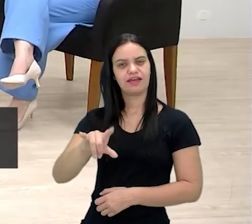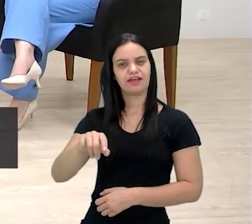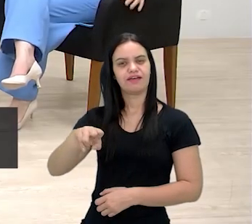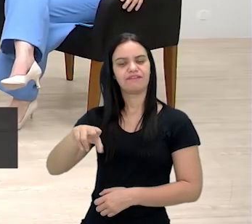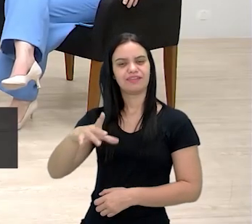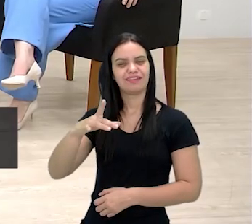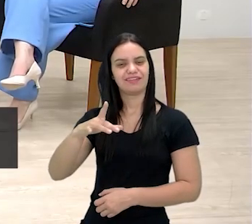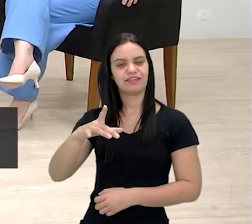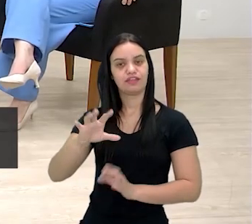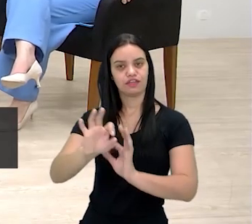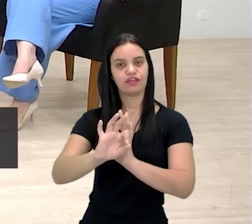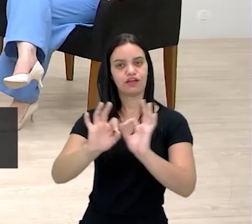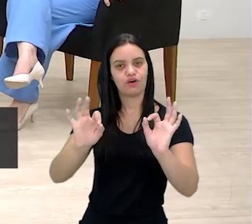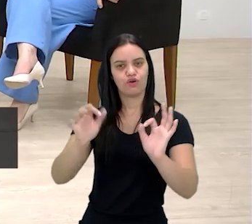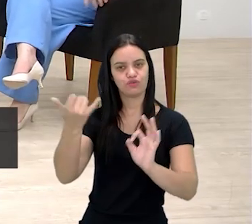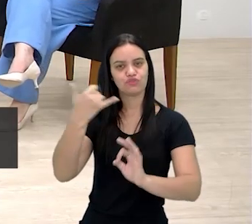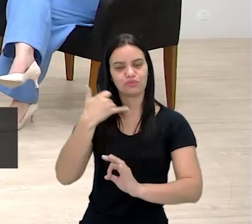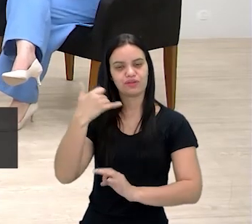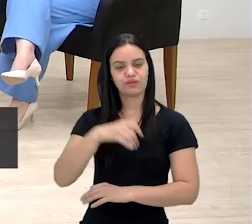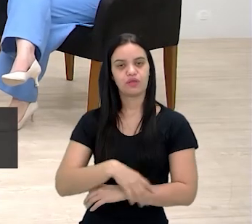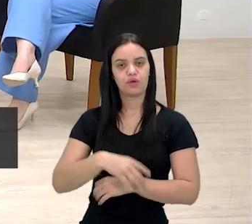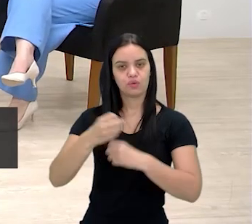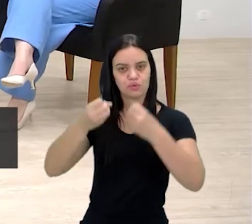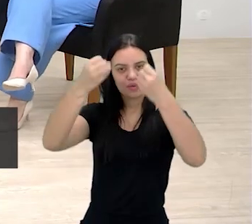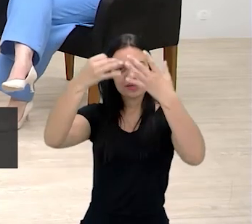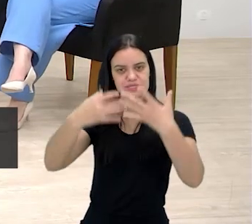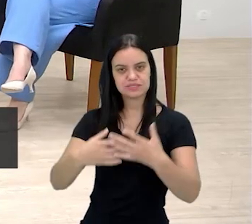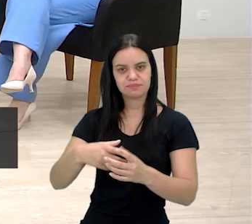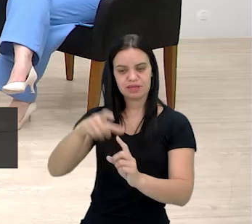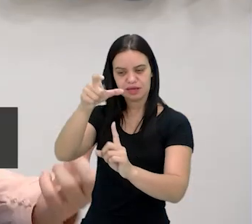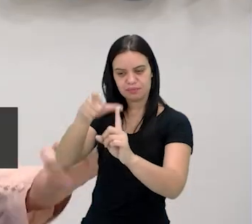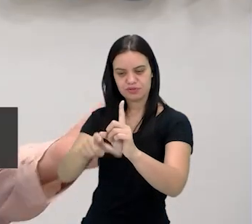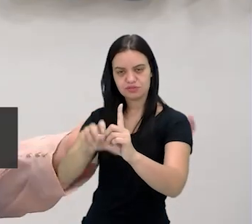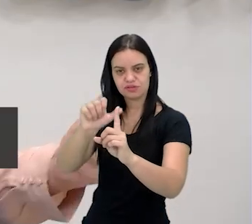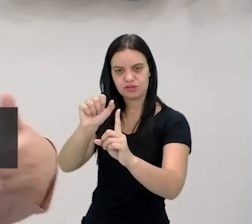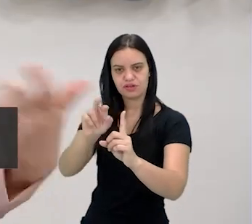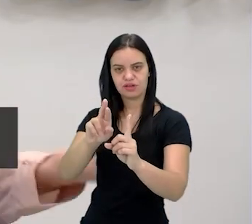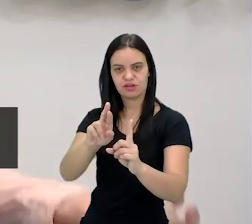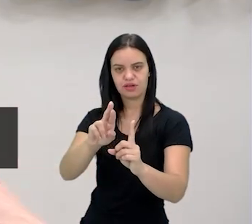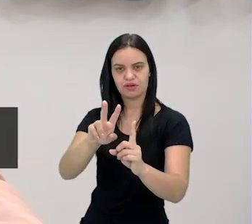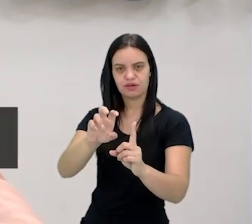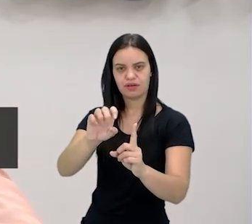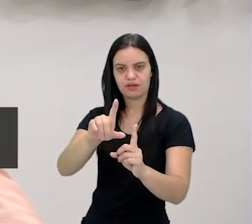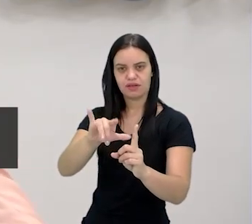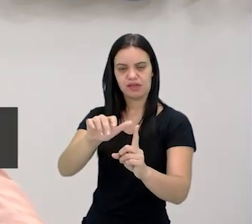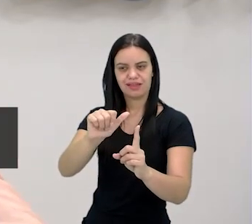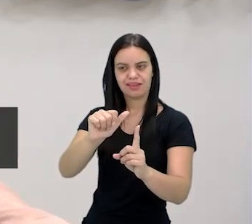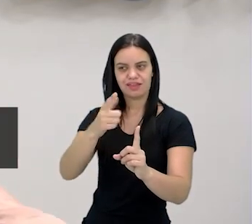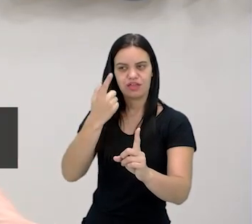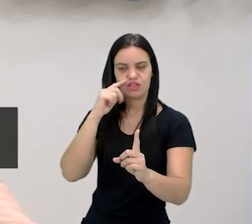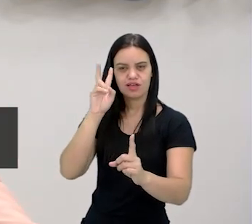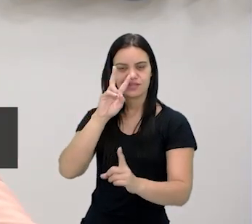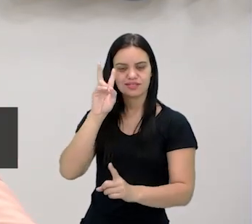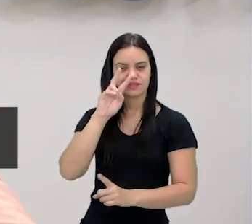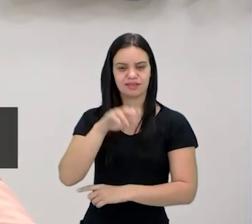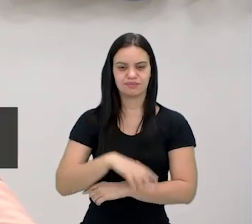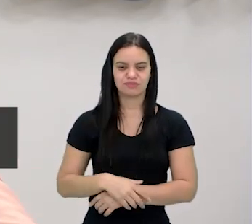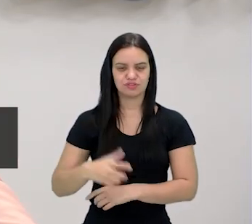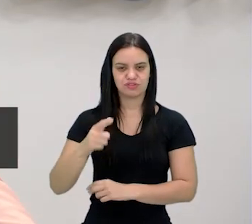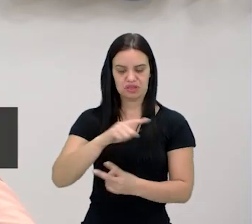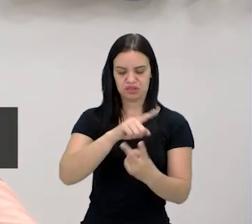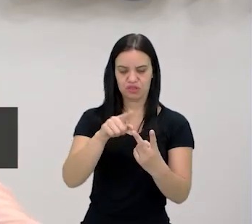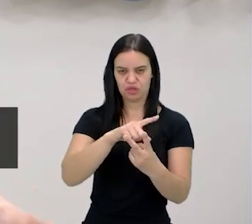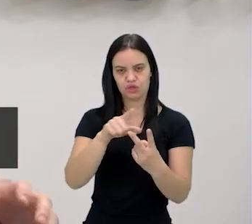falar isso pra gente. Quando você fala assim da personagem Aurélia, tem um chavão em literatura que a gente fala do personagem linear e do